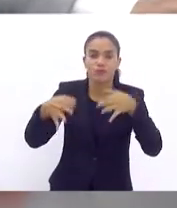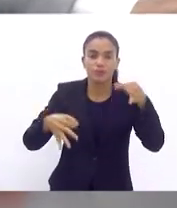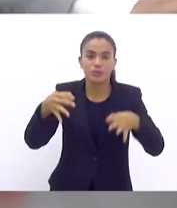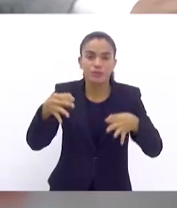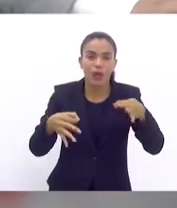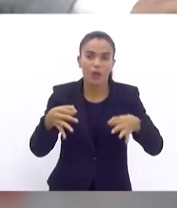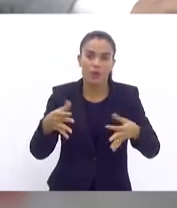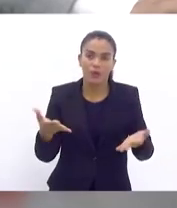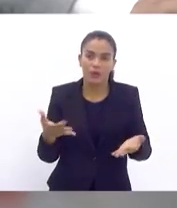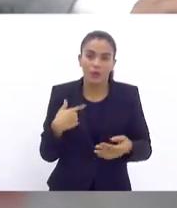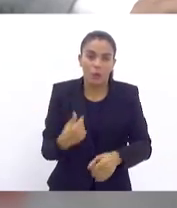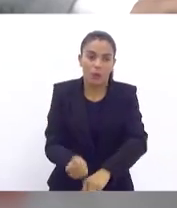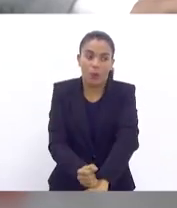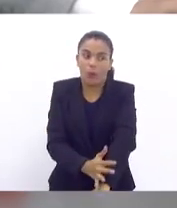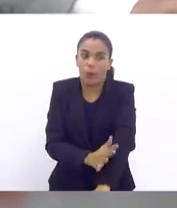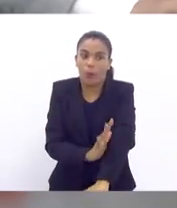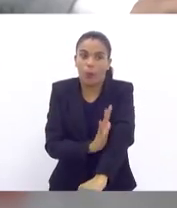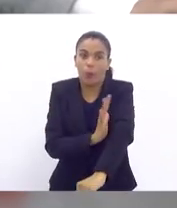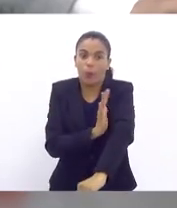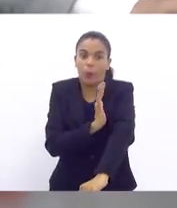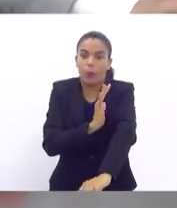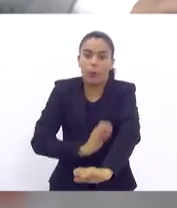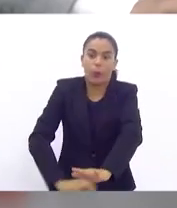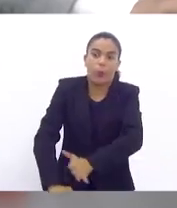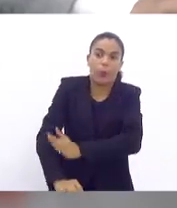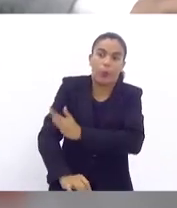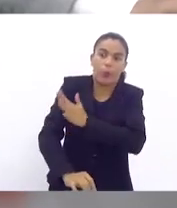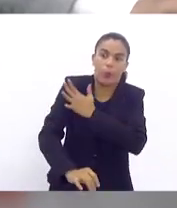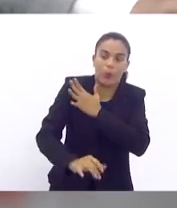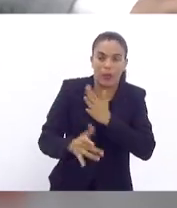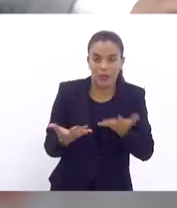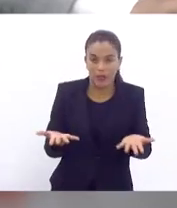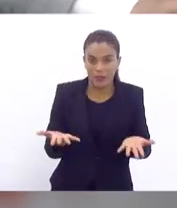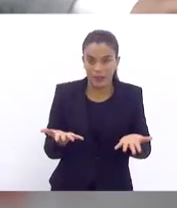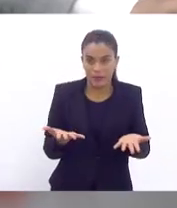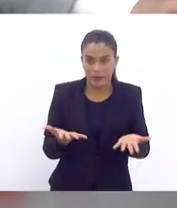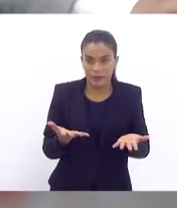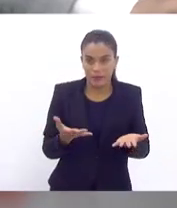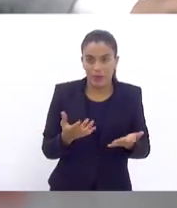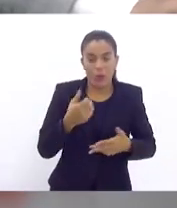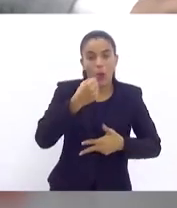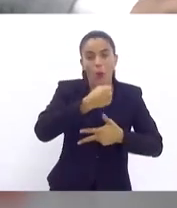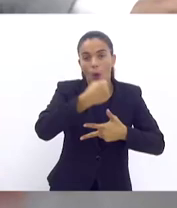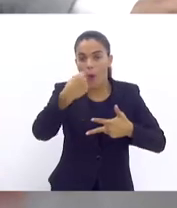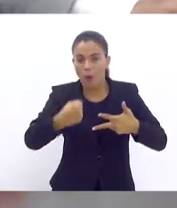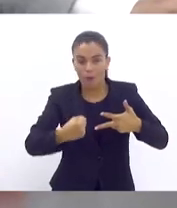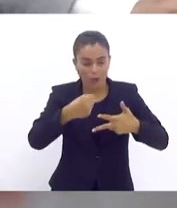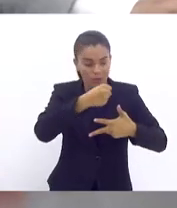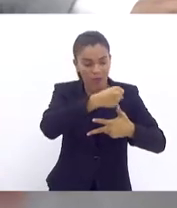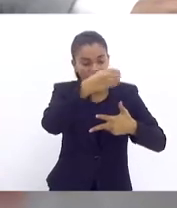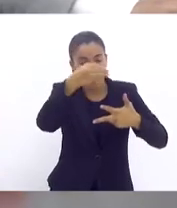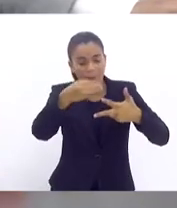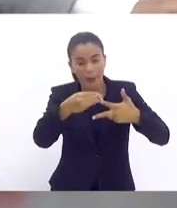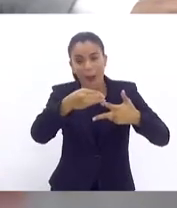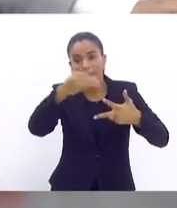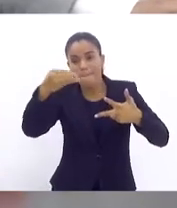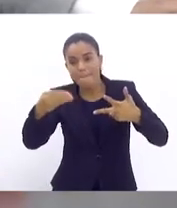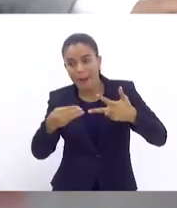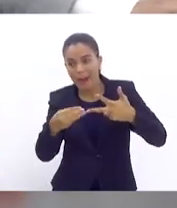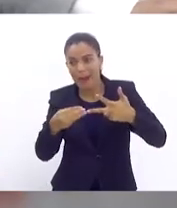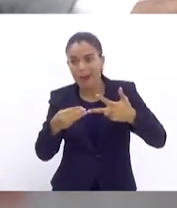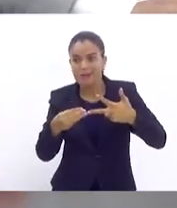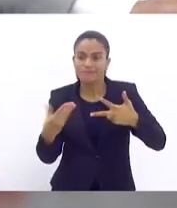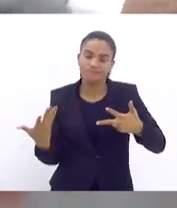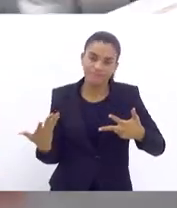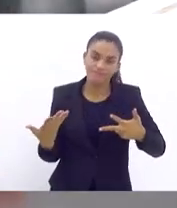mais que eu tenha arrepios de levar problema interna a corpores de um de um poder para outro poder discutir mas são caminhos a serem